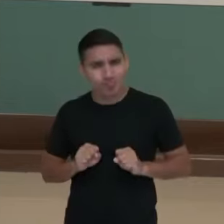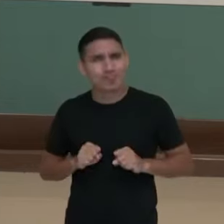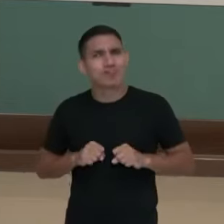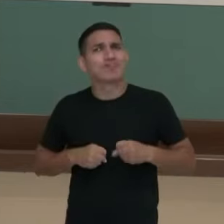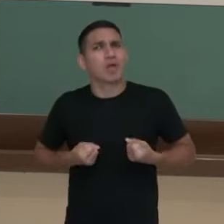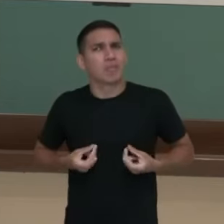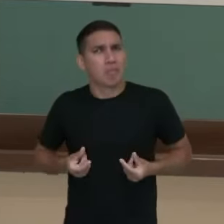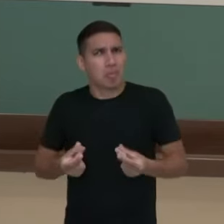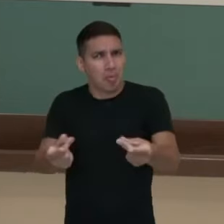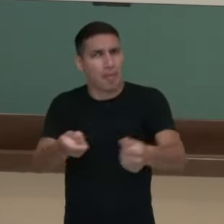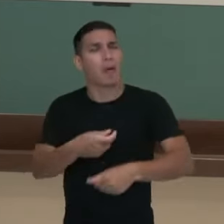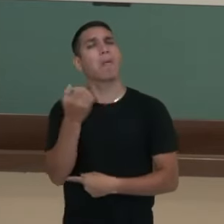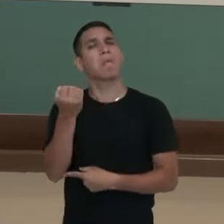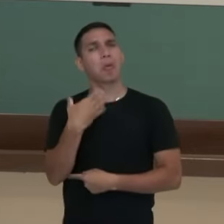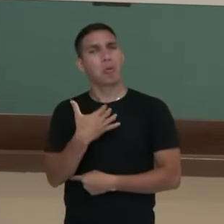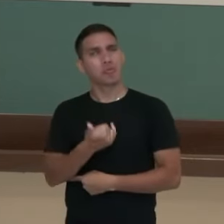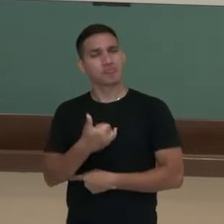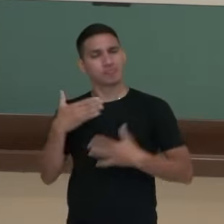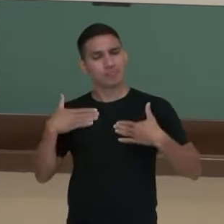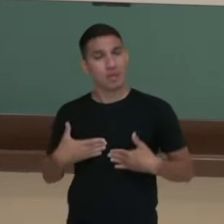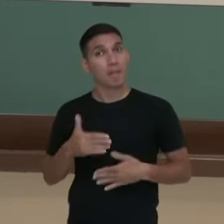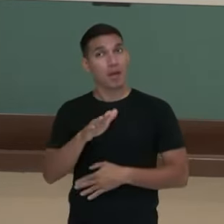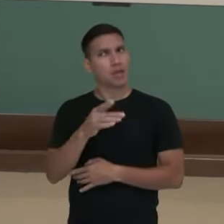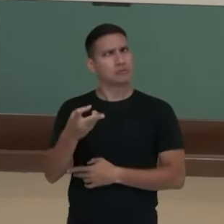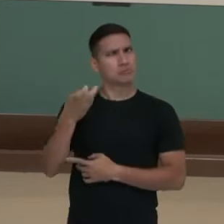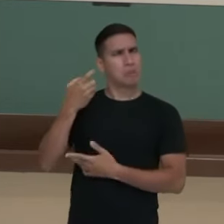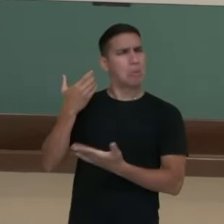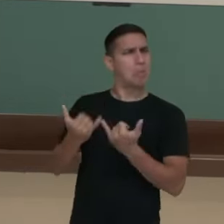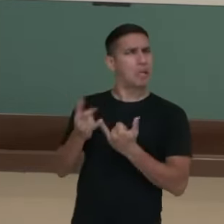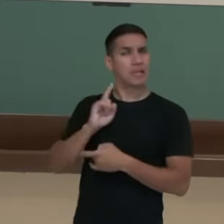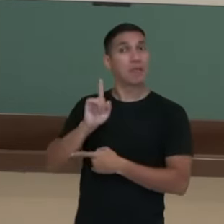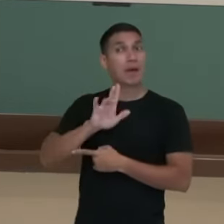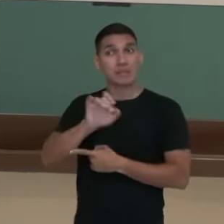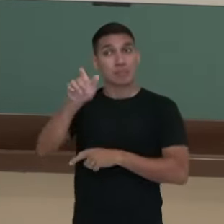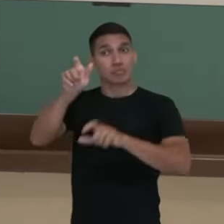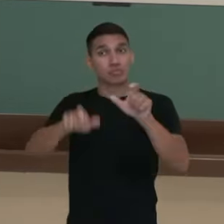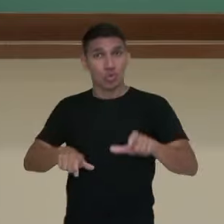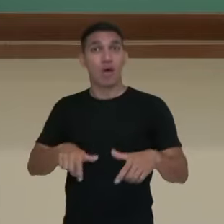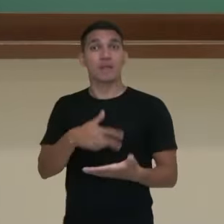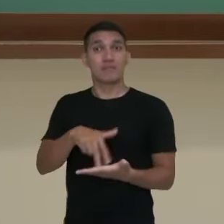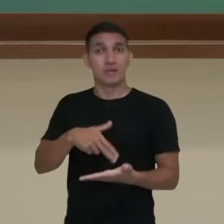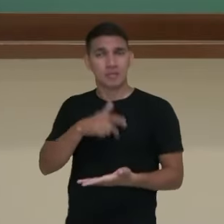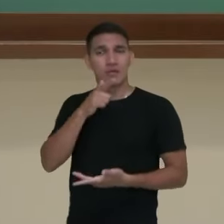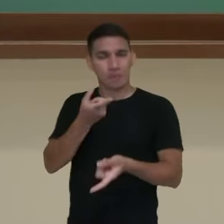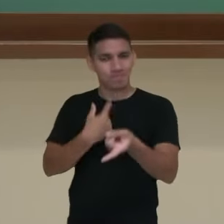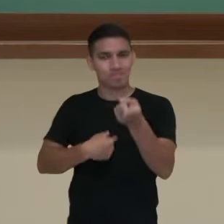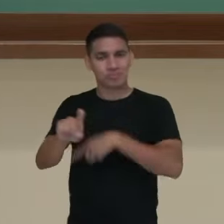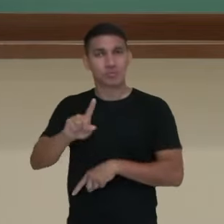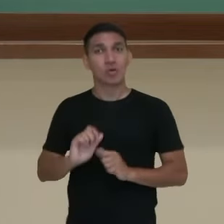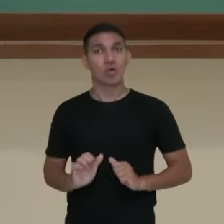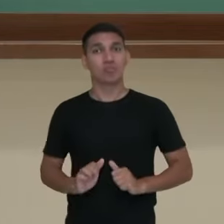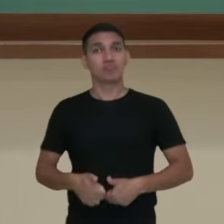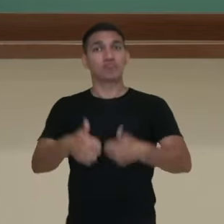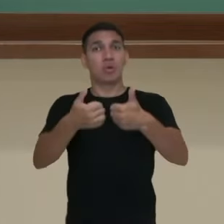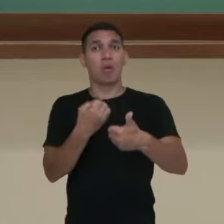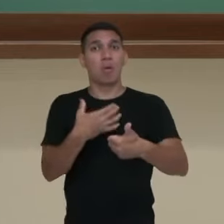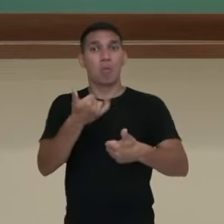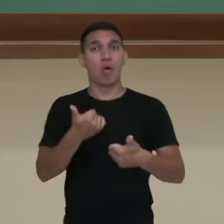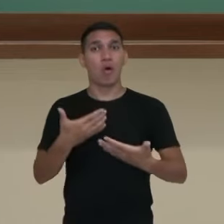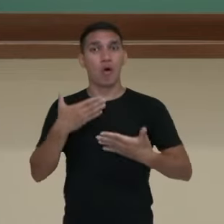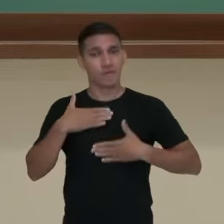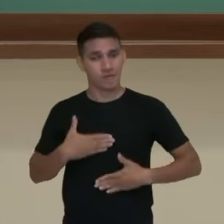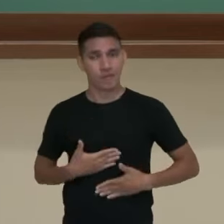parece, mas quem dança acaba desenvolvendo uma grande resistência física. por conta de todos os movimentos